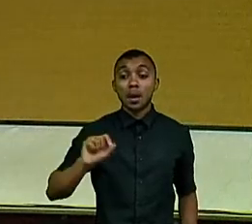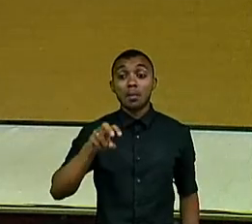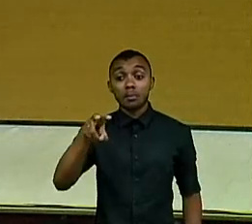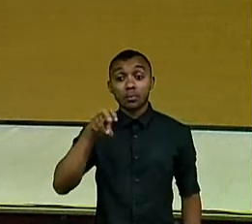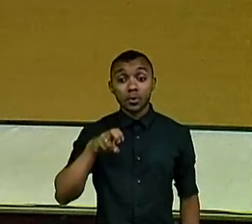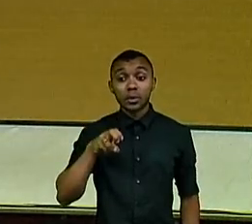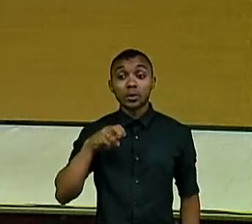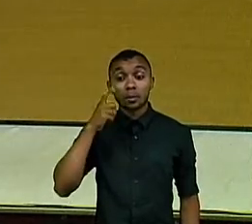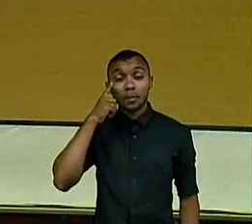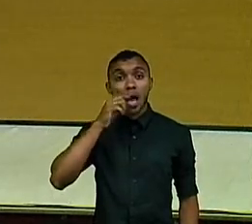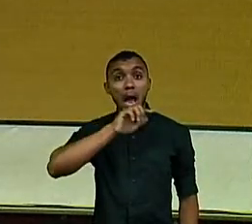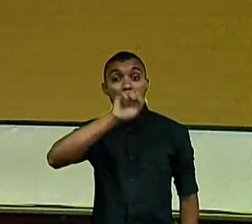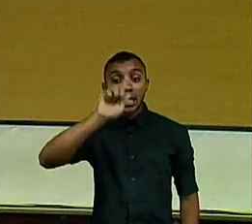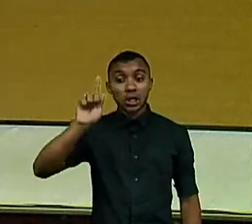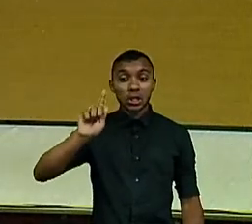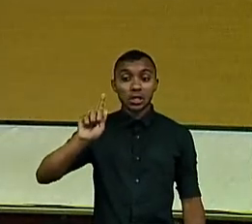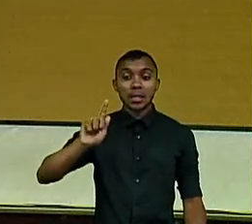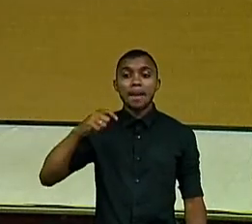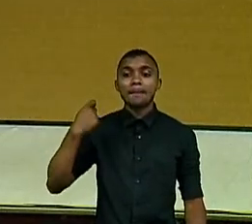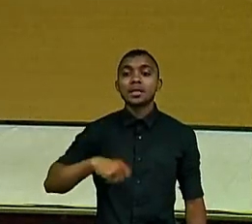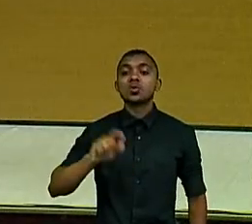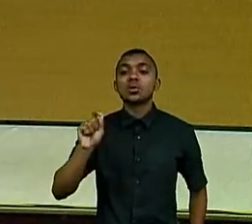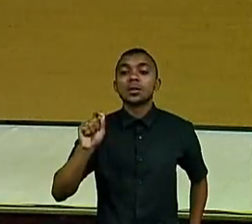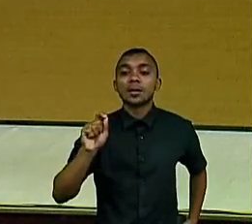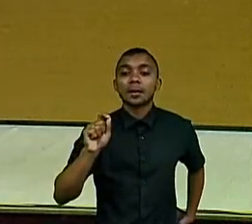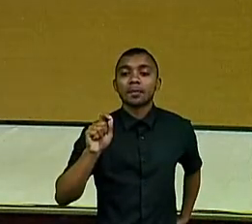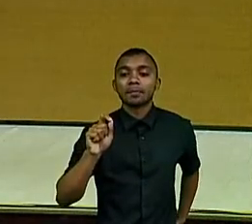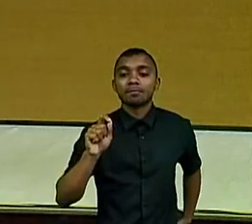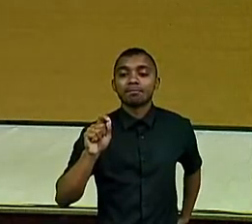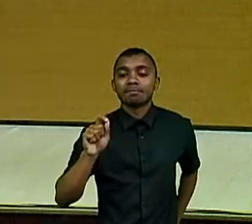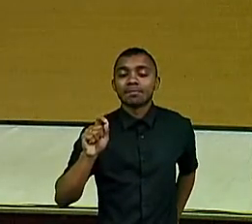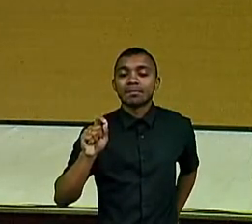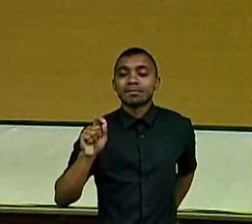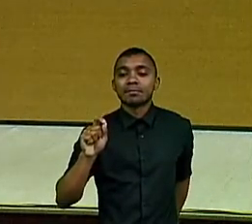uma onda que seja transversal e não longitudinal